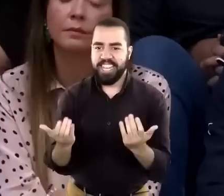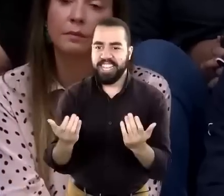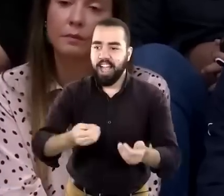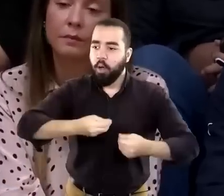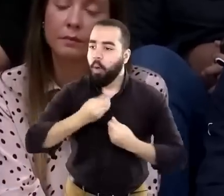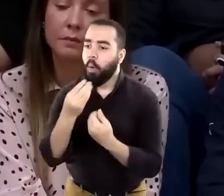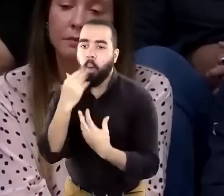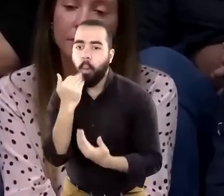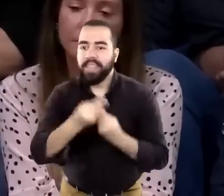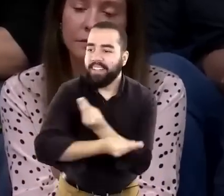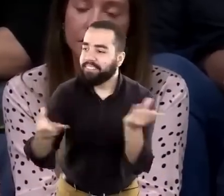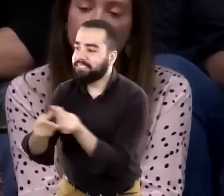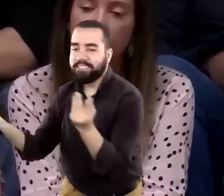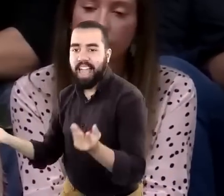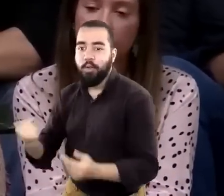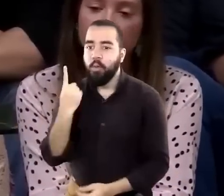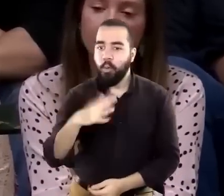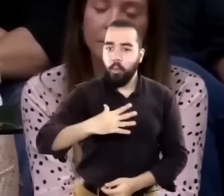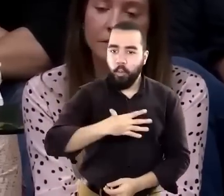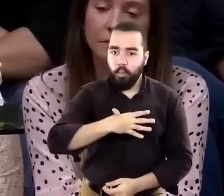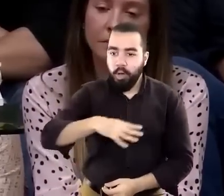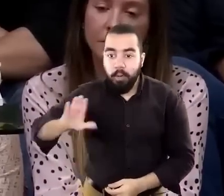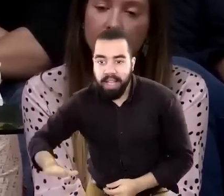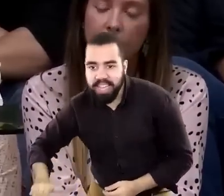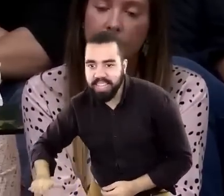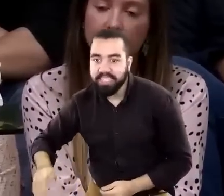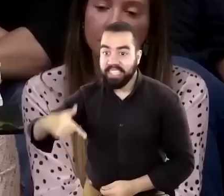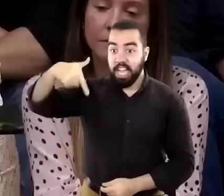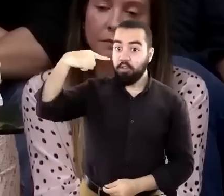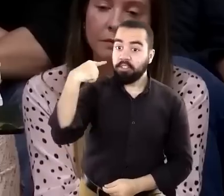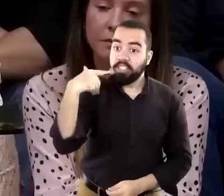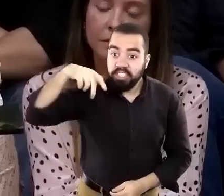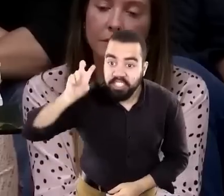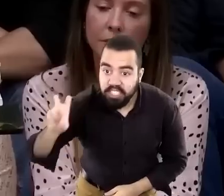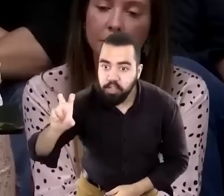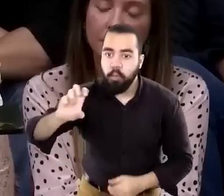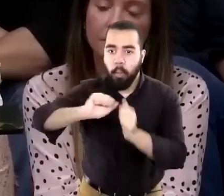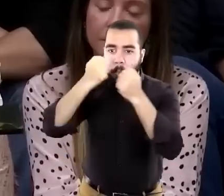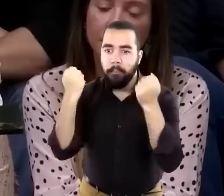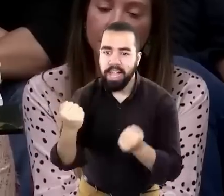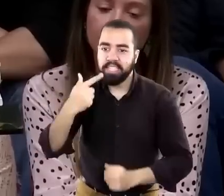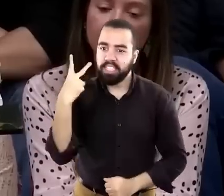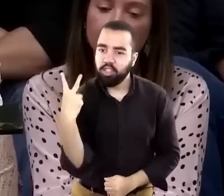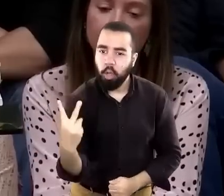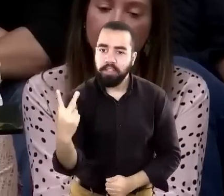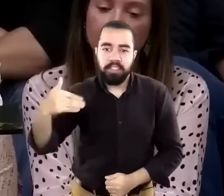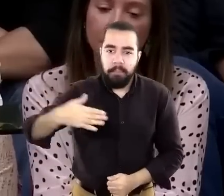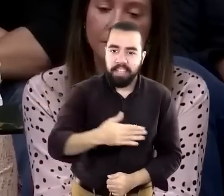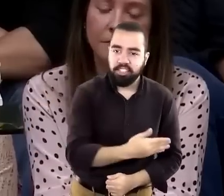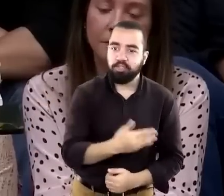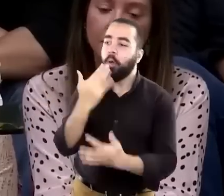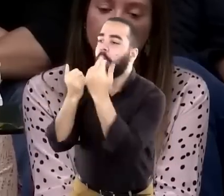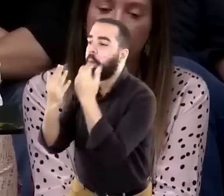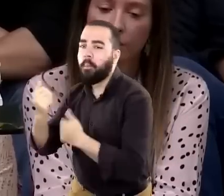5 pães e 2 peixinhos. Então entendamos isso, Deus pode nos levar além, Deus pode nos levar adiante, porque nós não podemos desprezar o dia dos